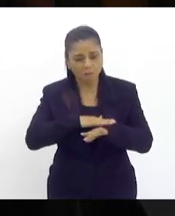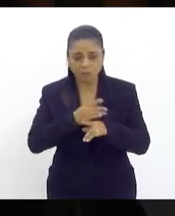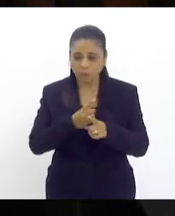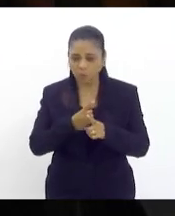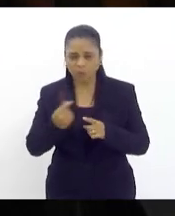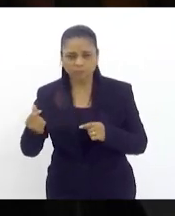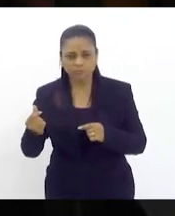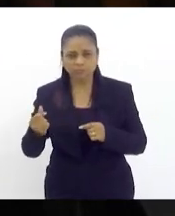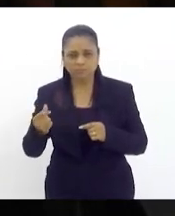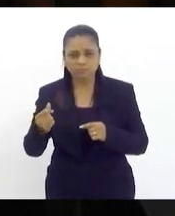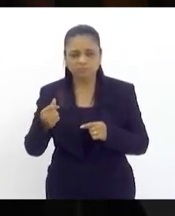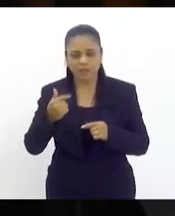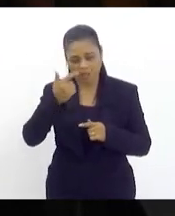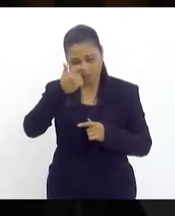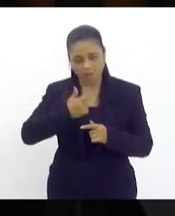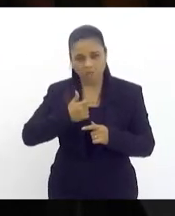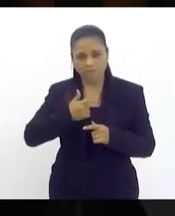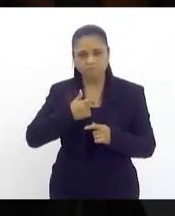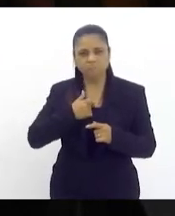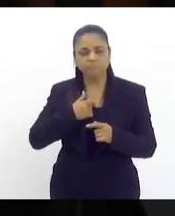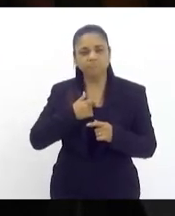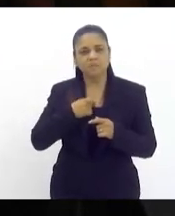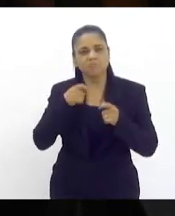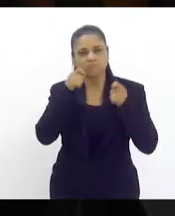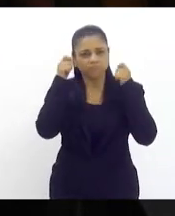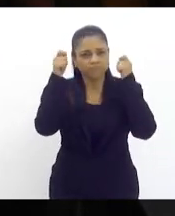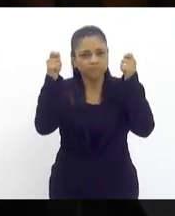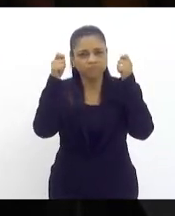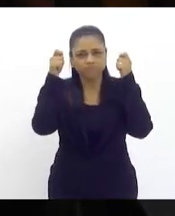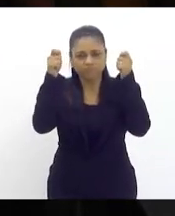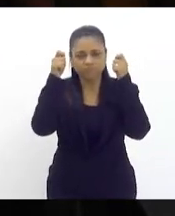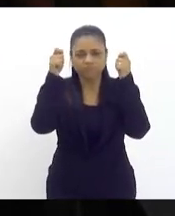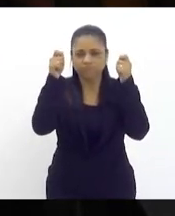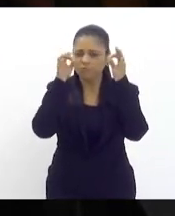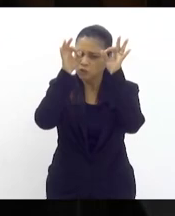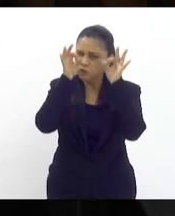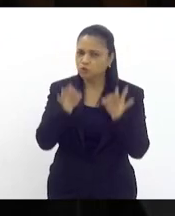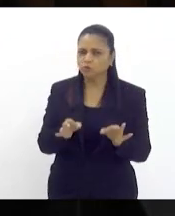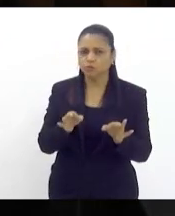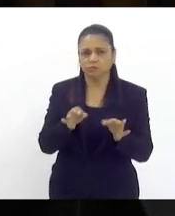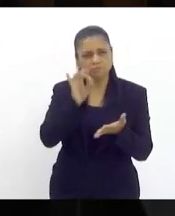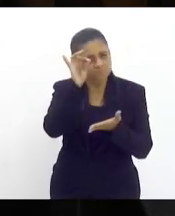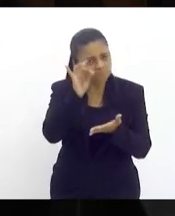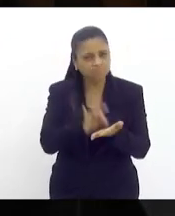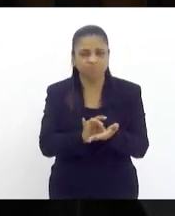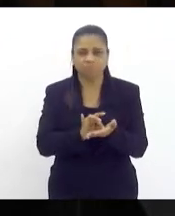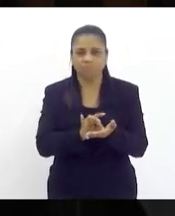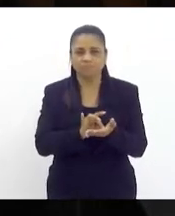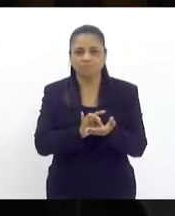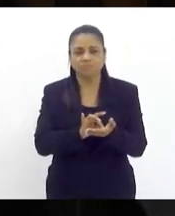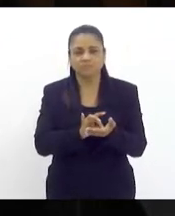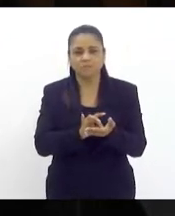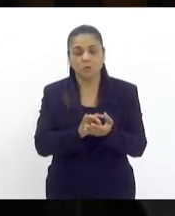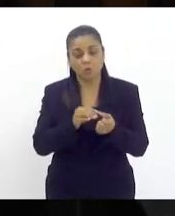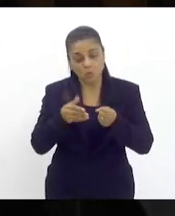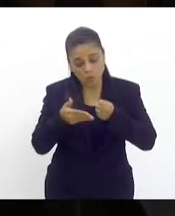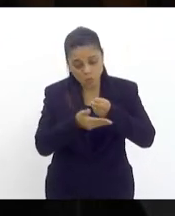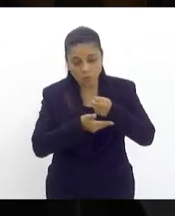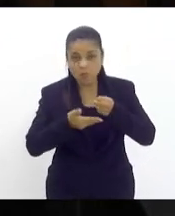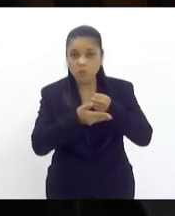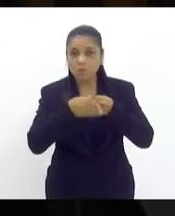e uma reivindicação justíssima e correta porque o piso